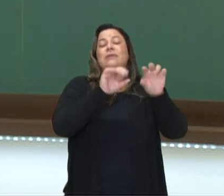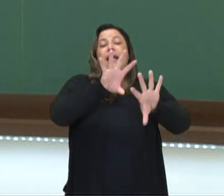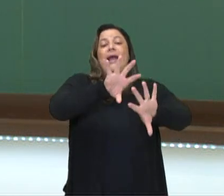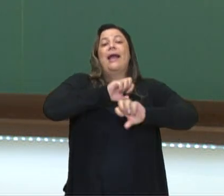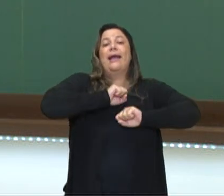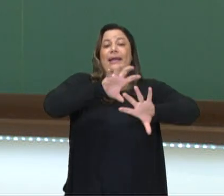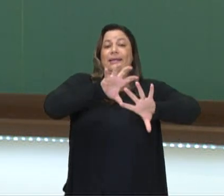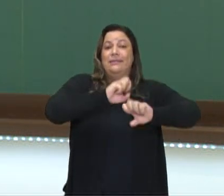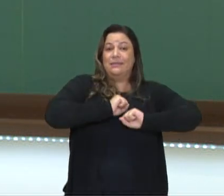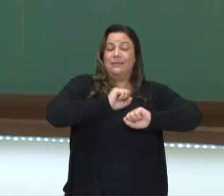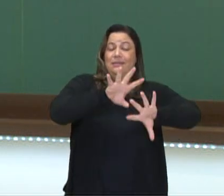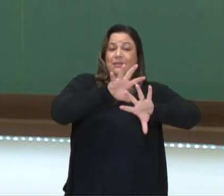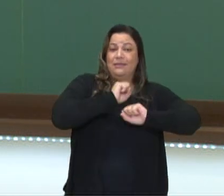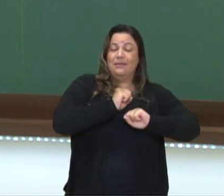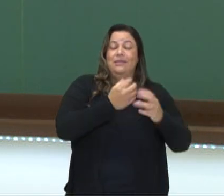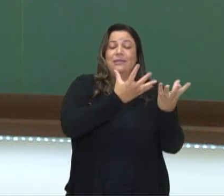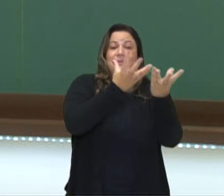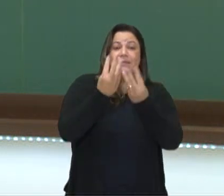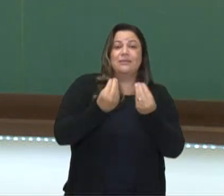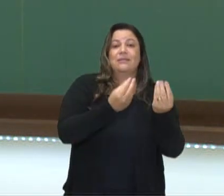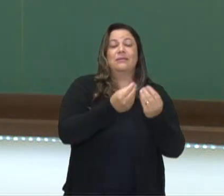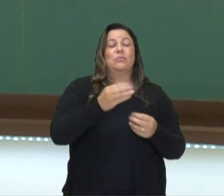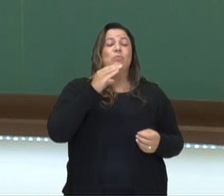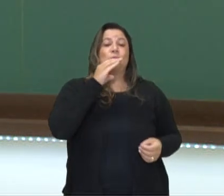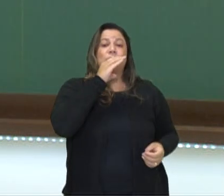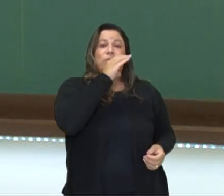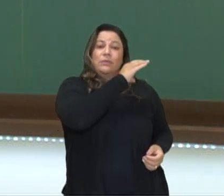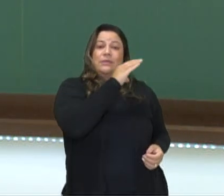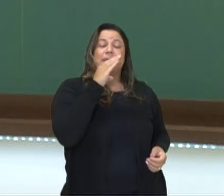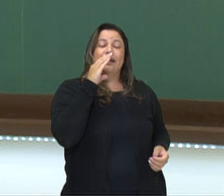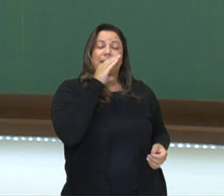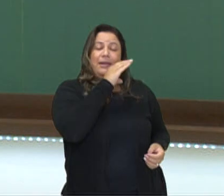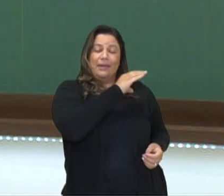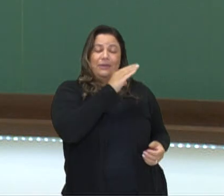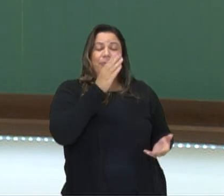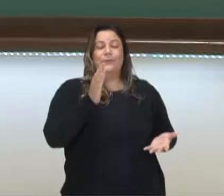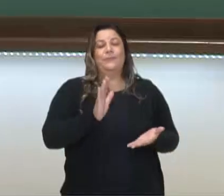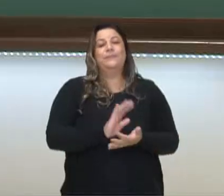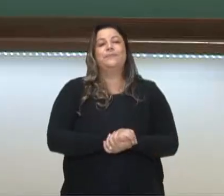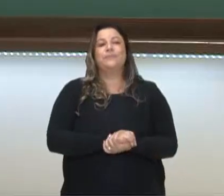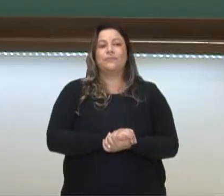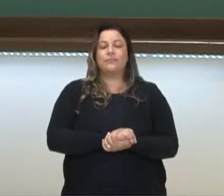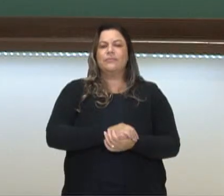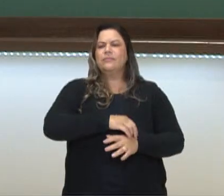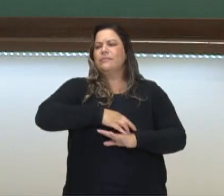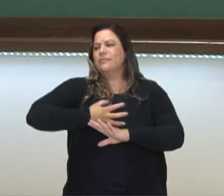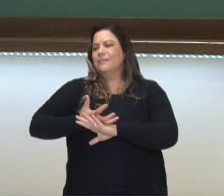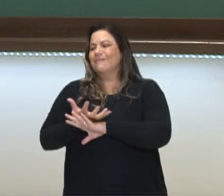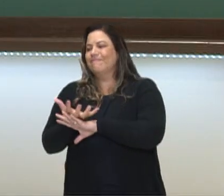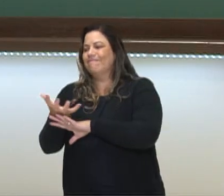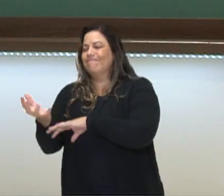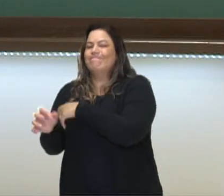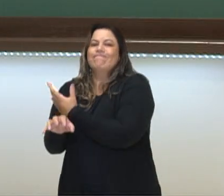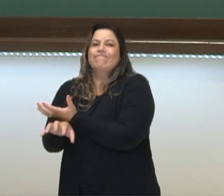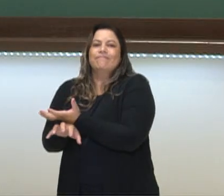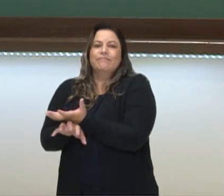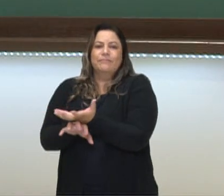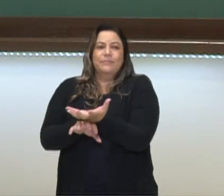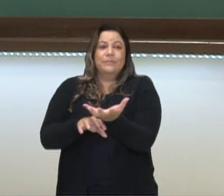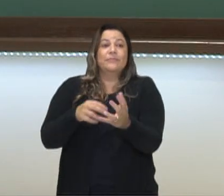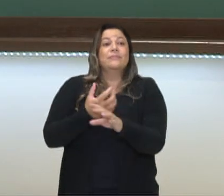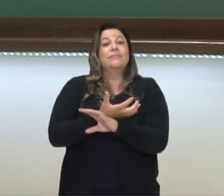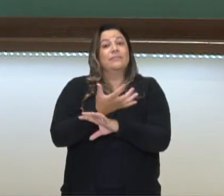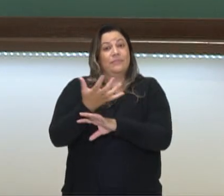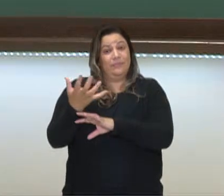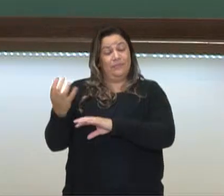função do albedo que existe quando comparado com superfícies mais claras. A vegetação também tem uma função